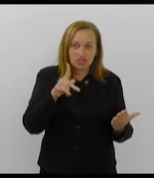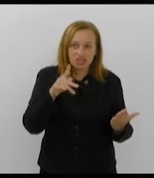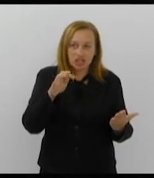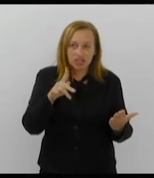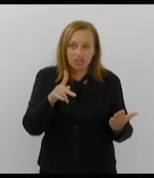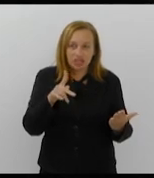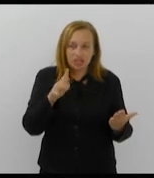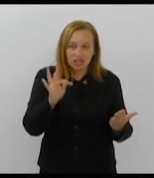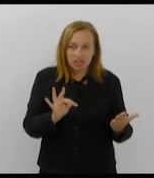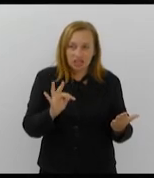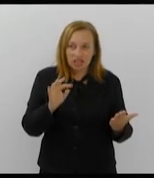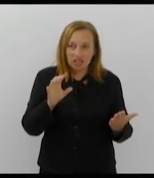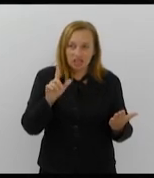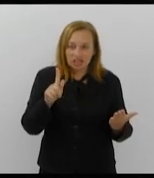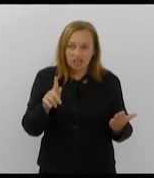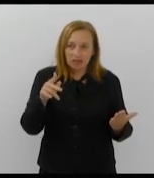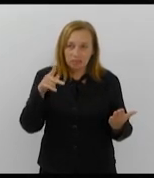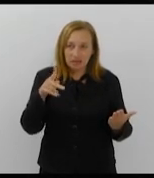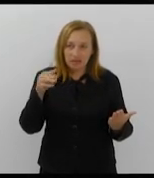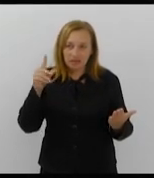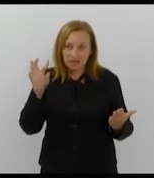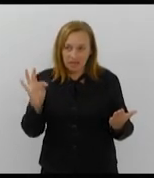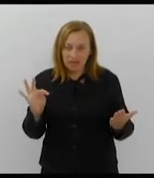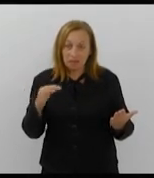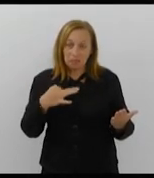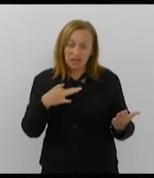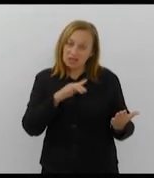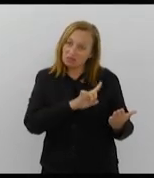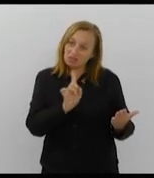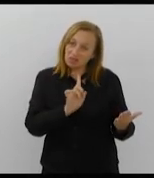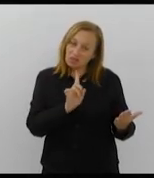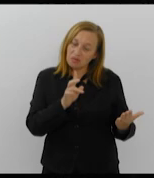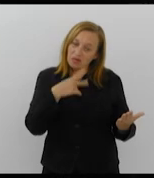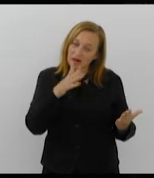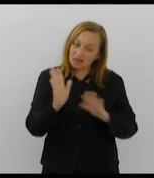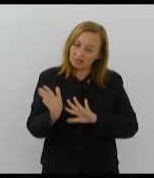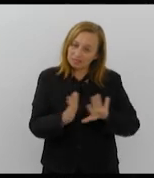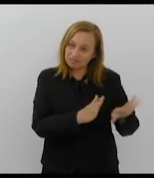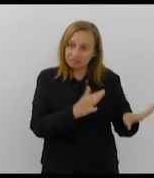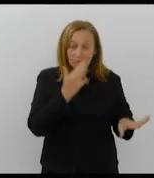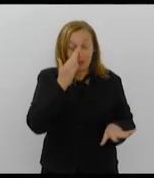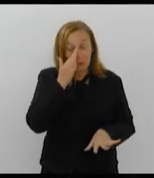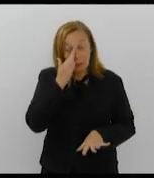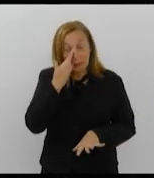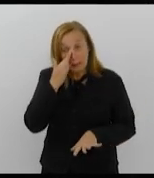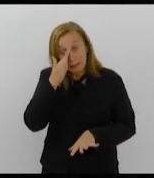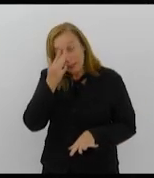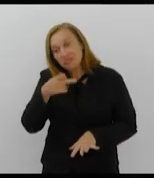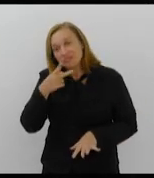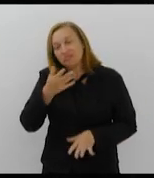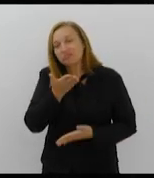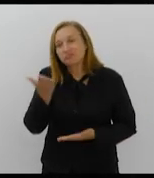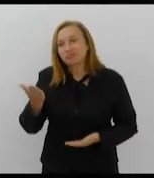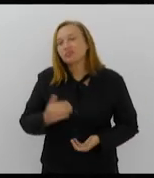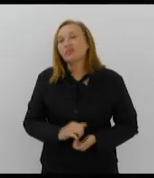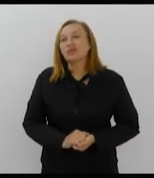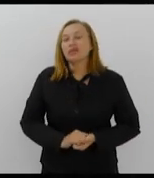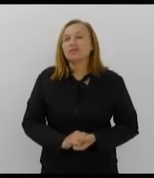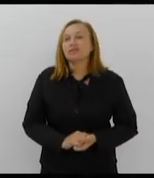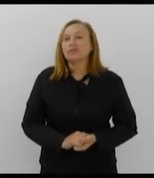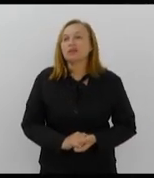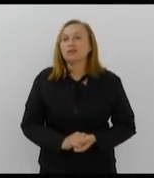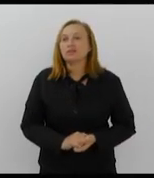mas eu vou poupá-los da asneira do ChatGPT e vou dizer para vocês um